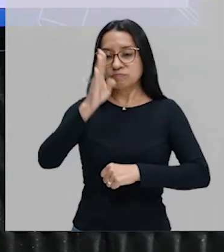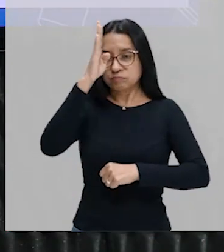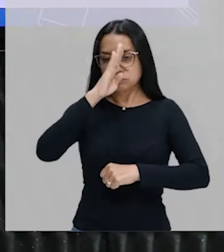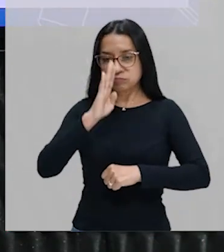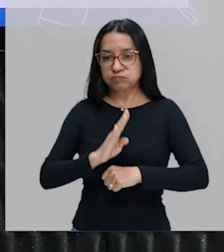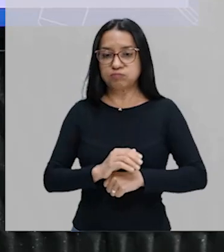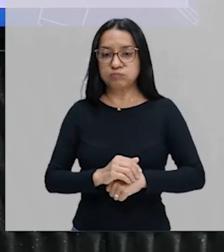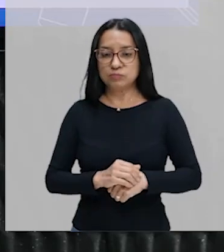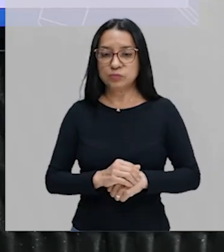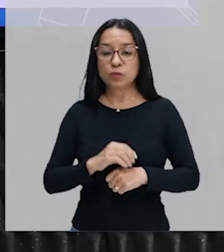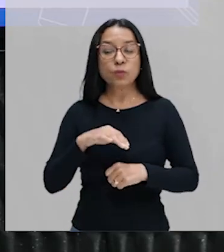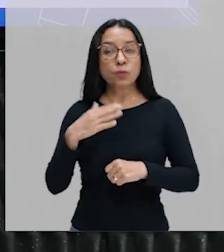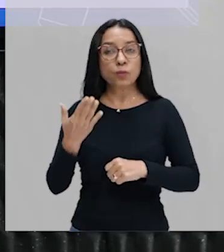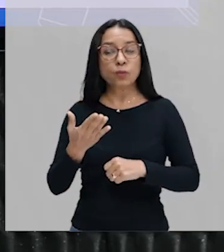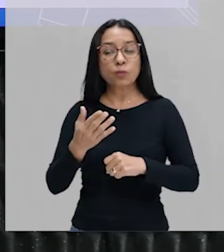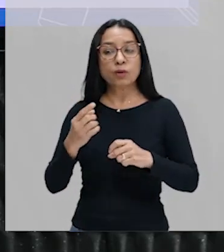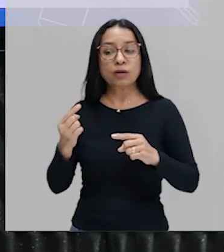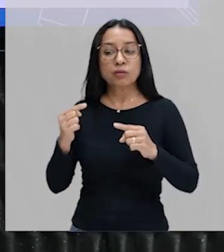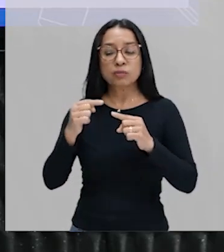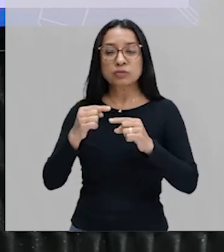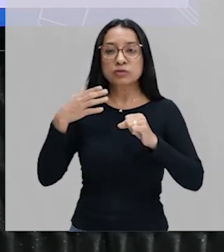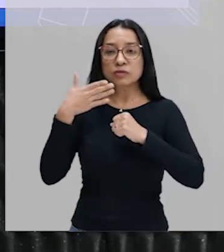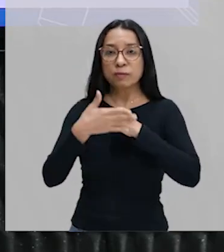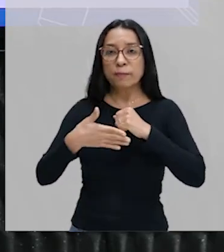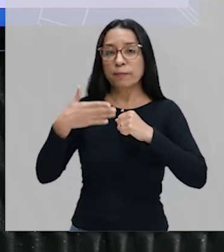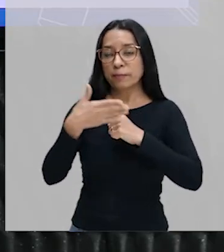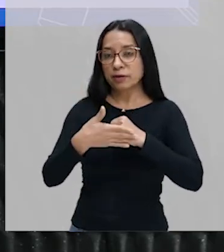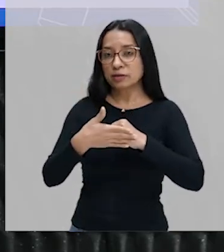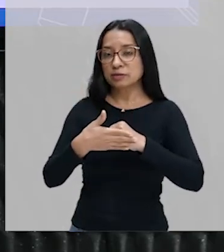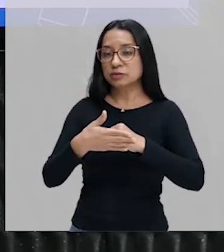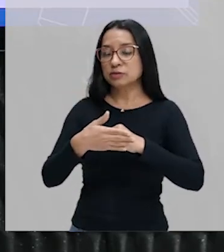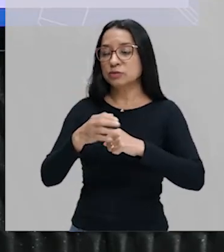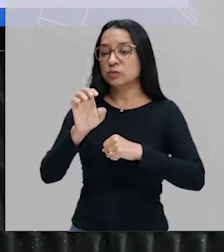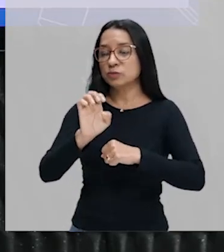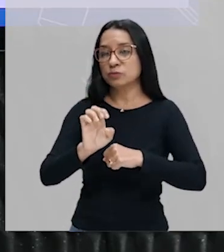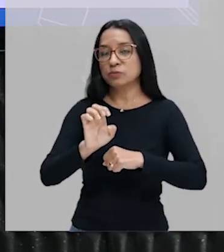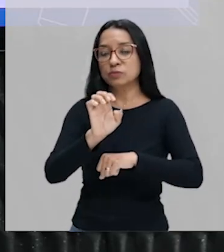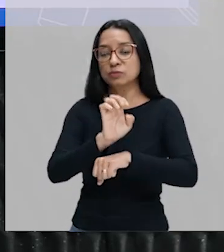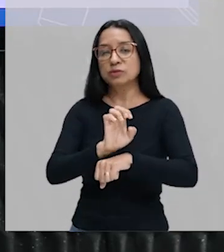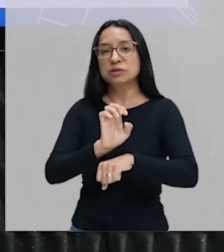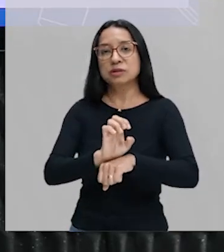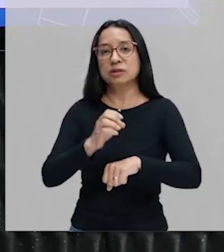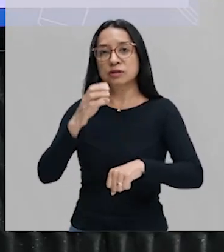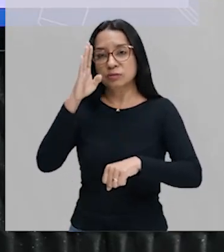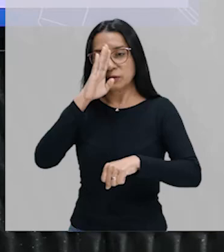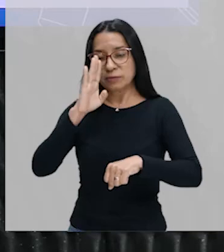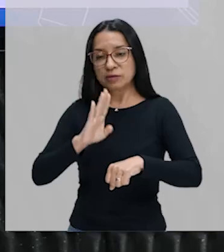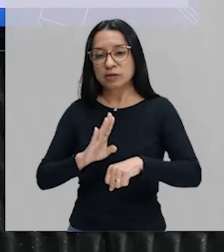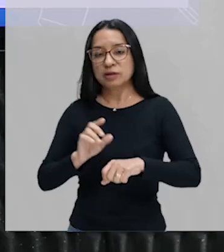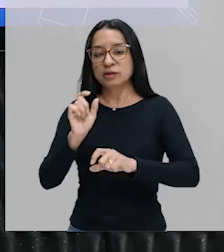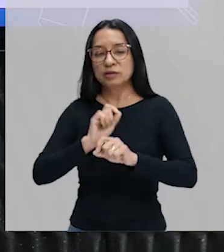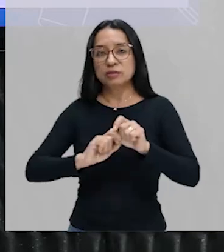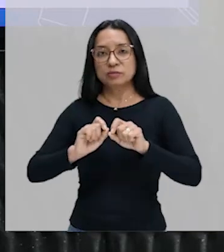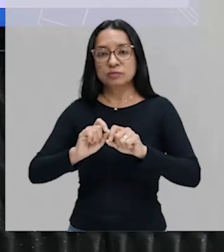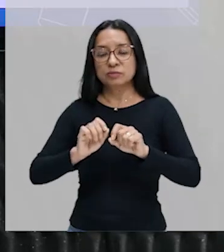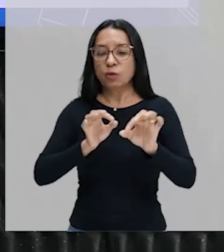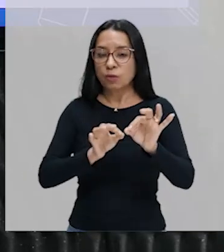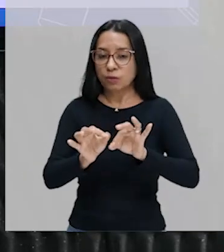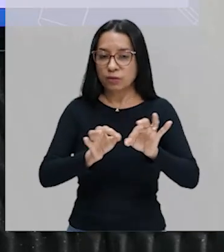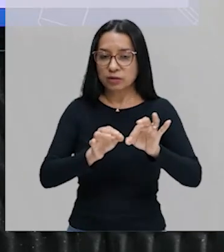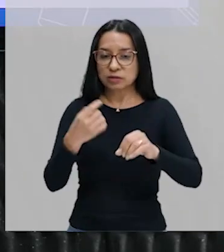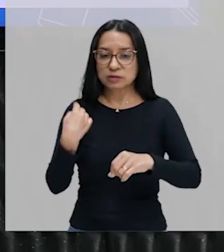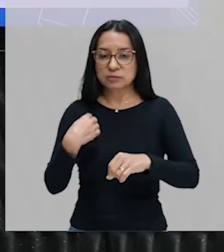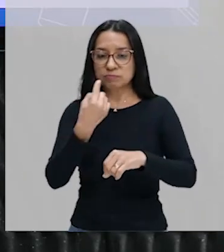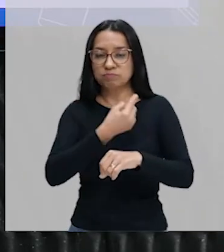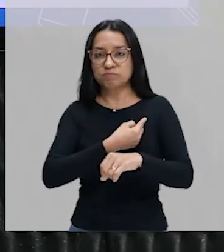função básica de um Estado? Por exemplo, qual é a função do Estado brasileiro, galera, tá? Nada mais é do que organizar a